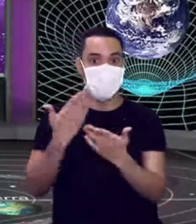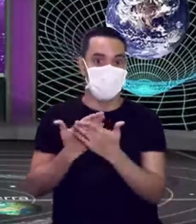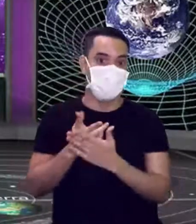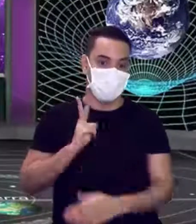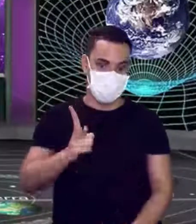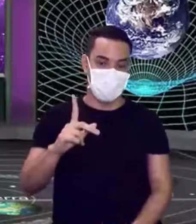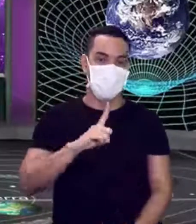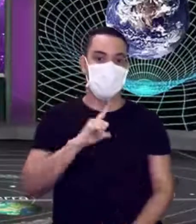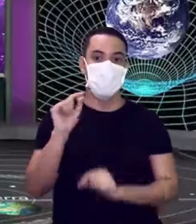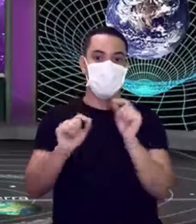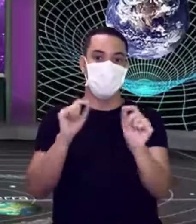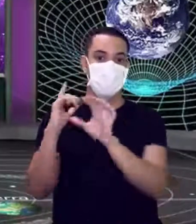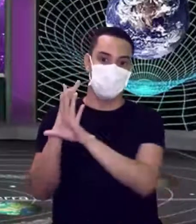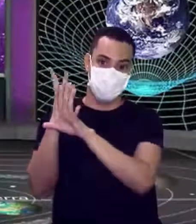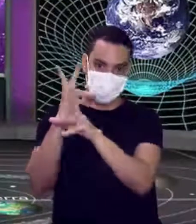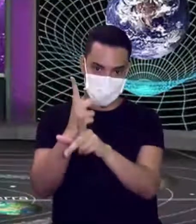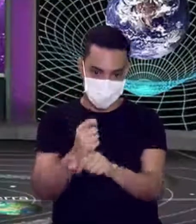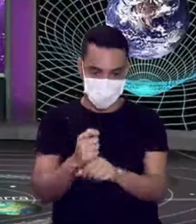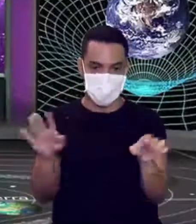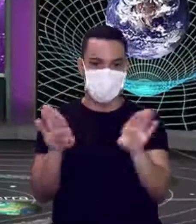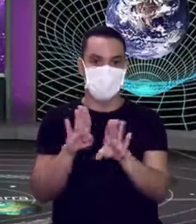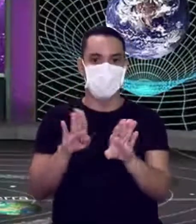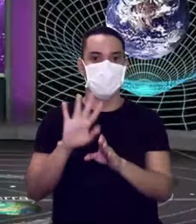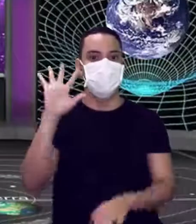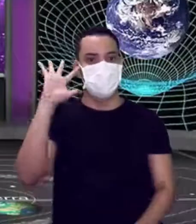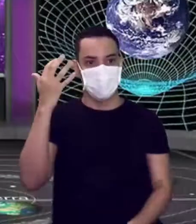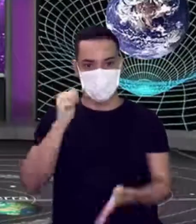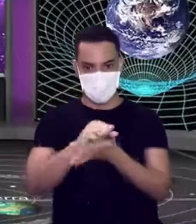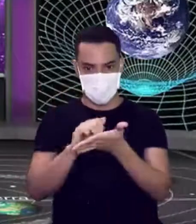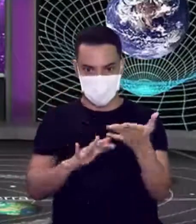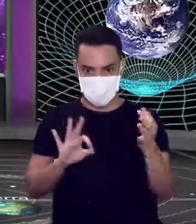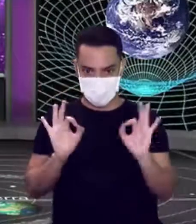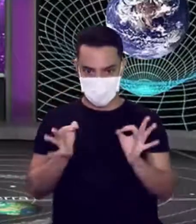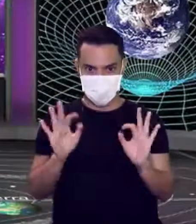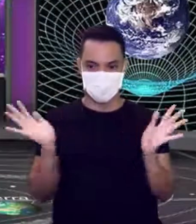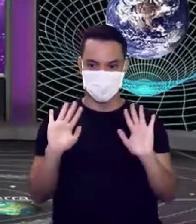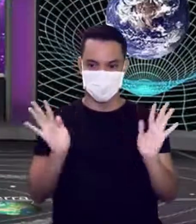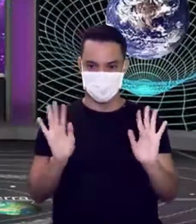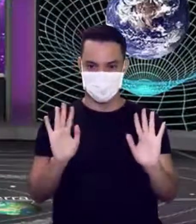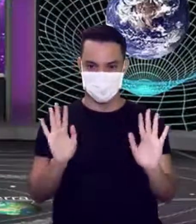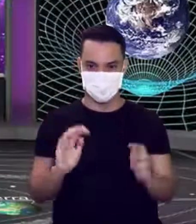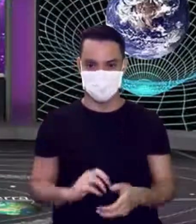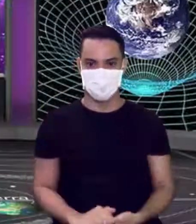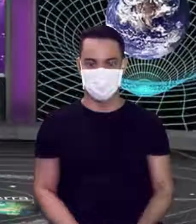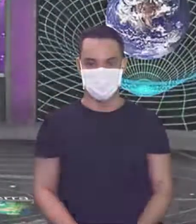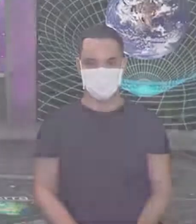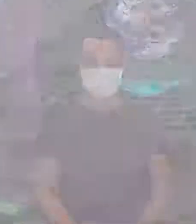aula tem revisão e também tem resolução de exercício, tá bom? Tchau, tchau!